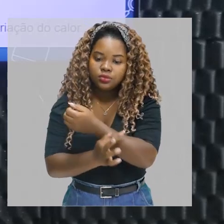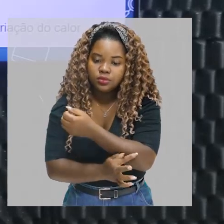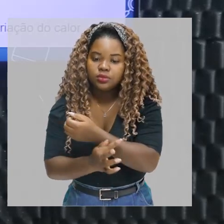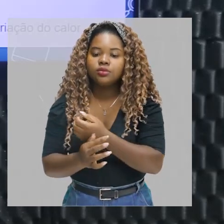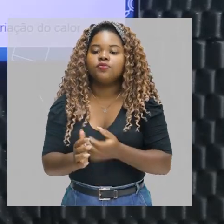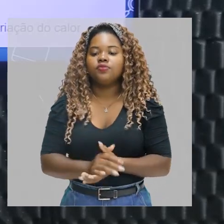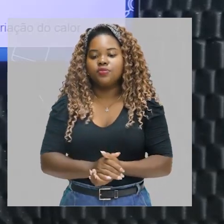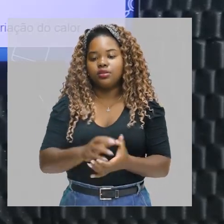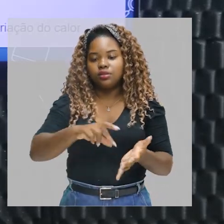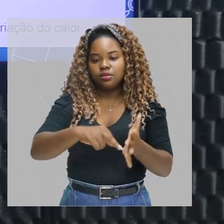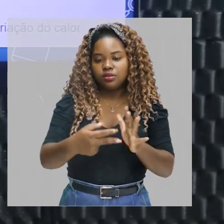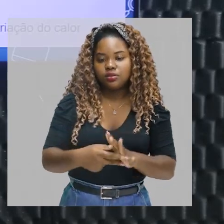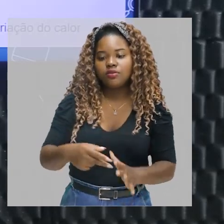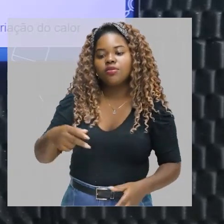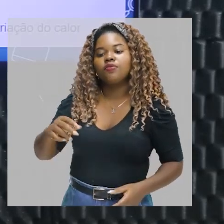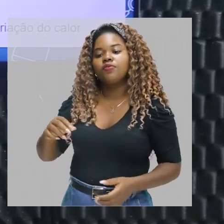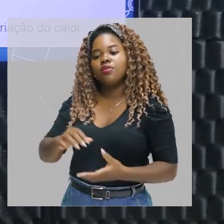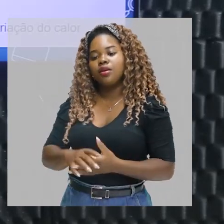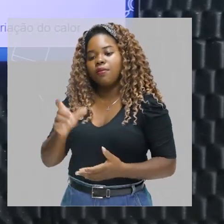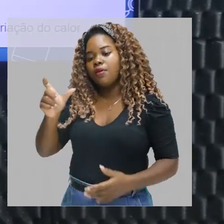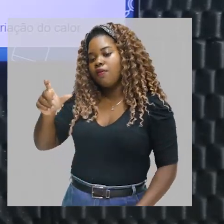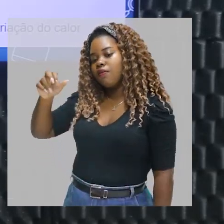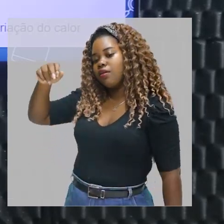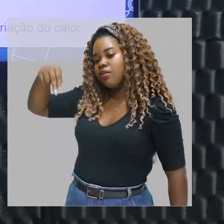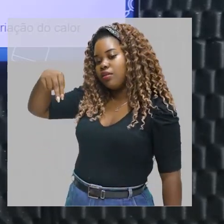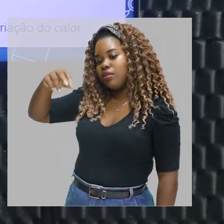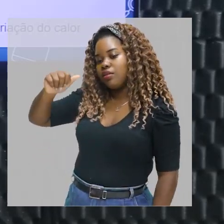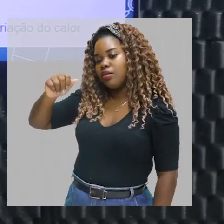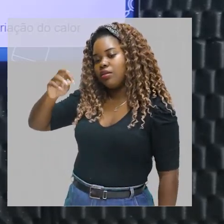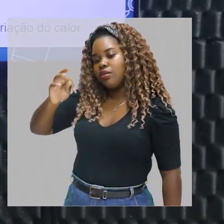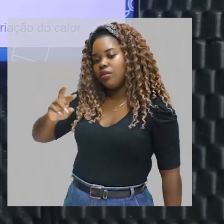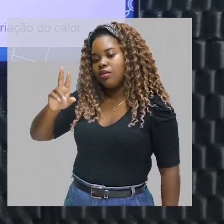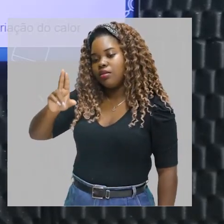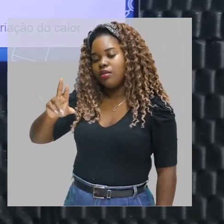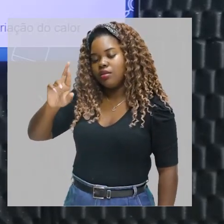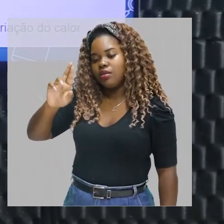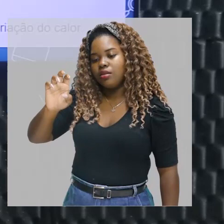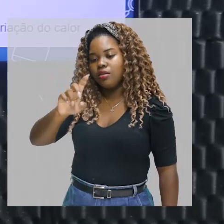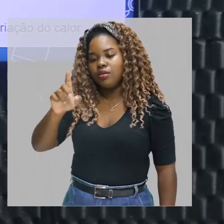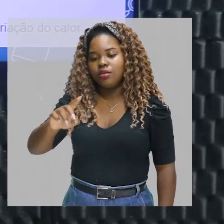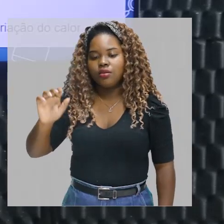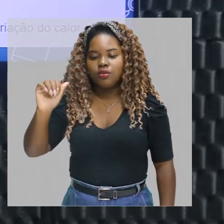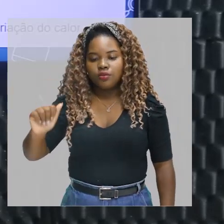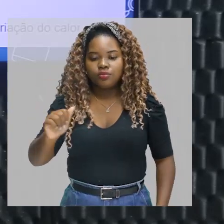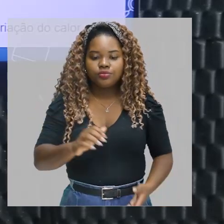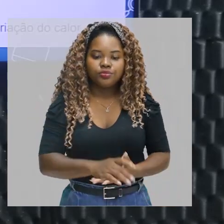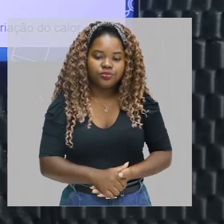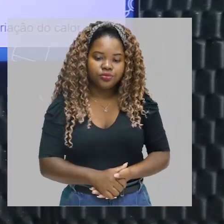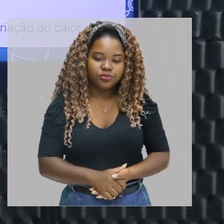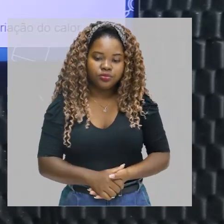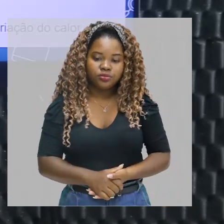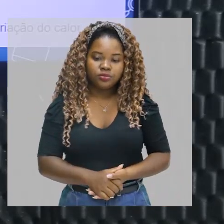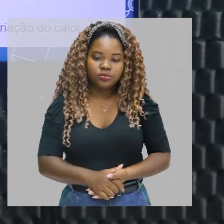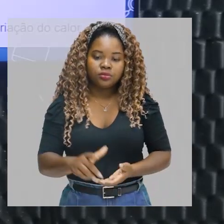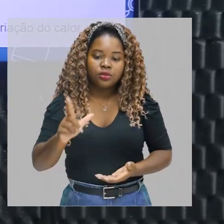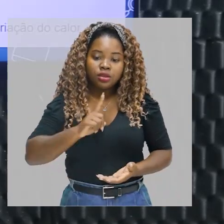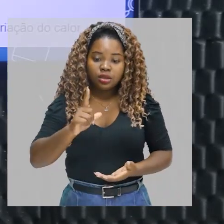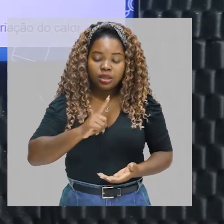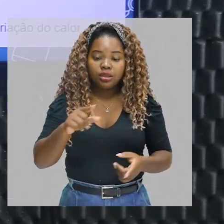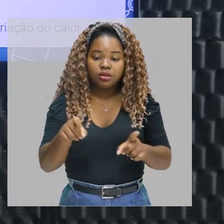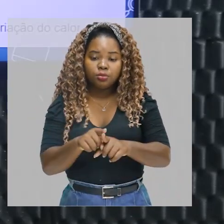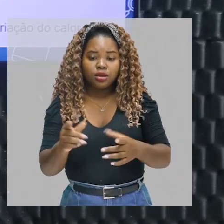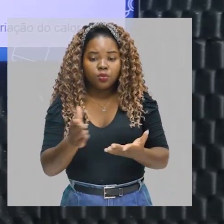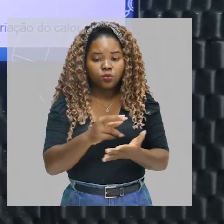significa natureza. Então a palavra natureza, ok? A gente tem que ter cuidado, porque ela pode remeter a algumas